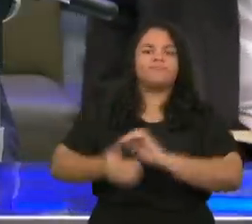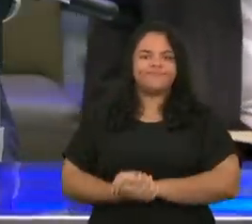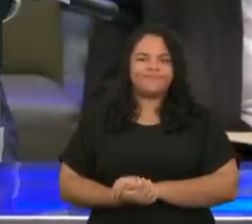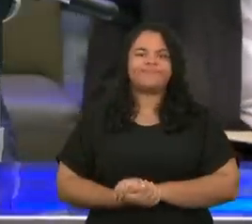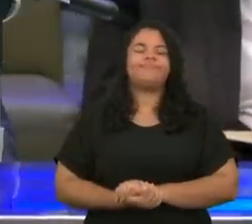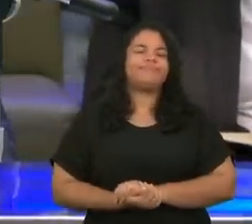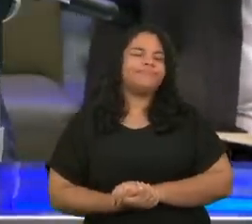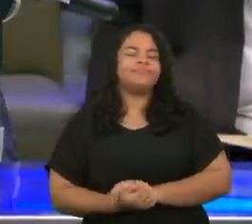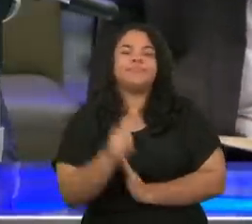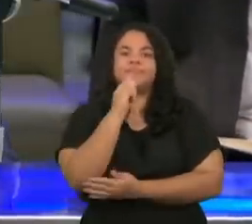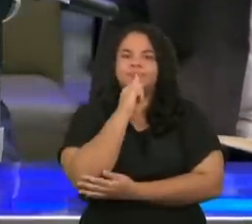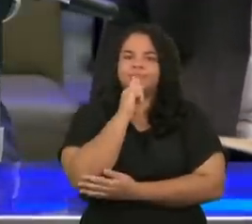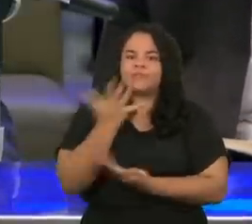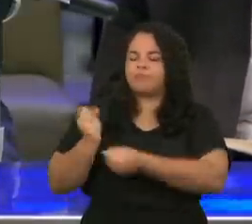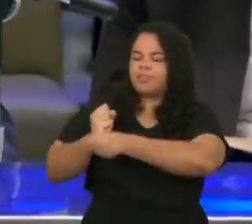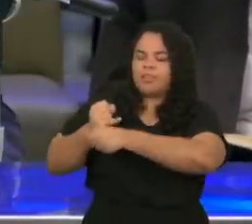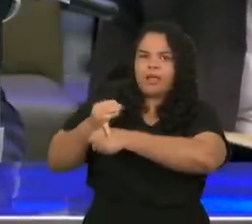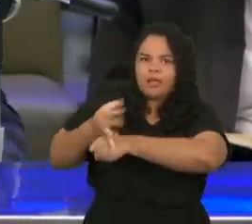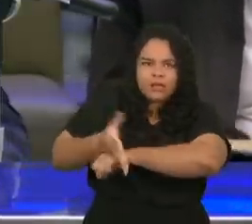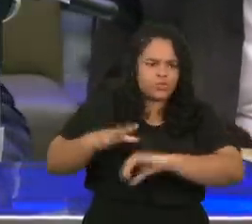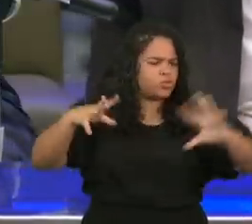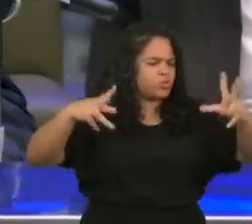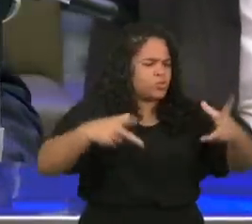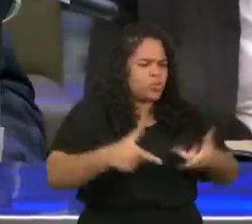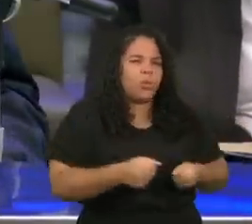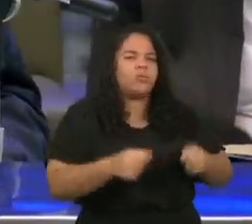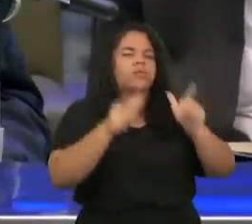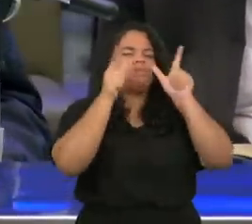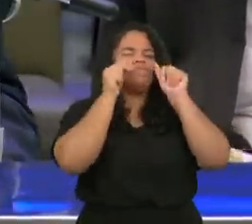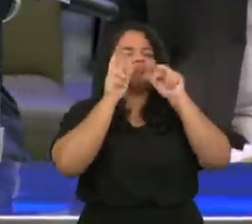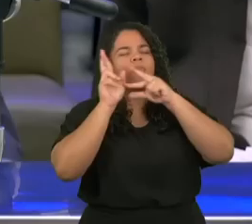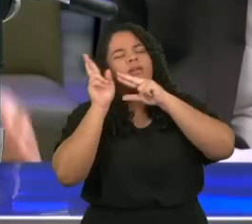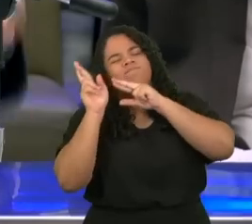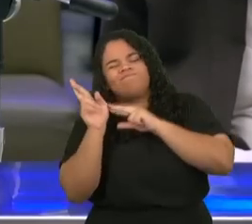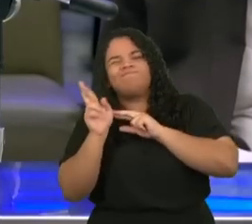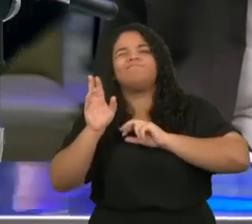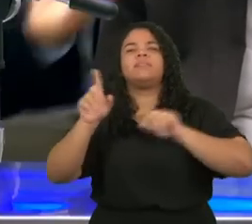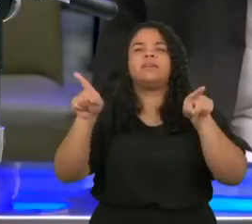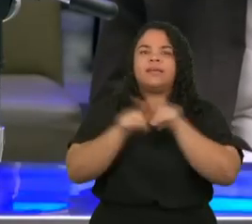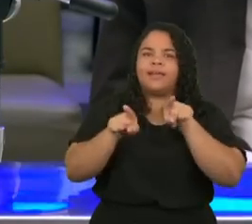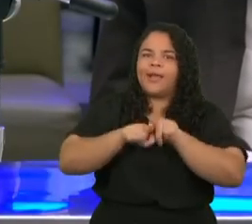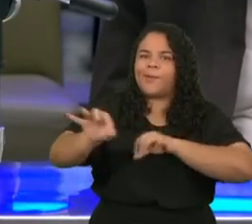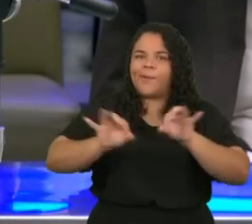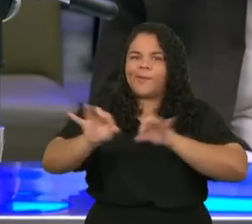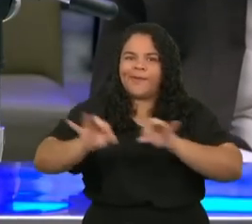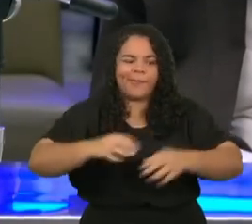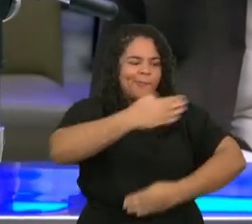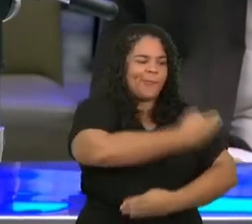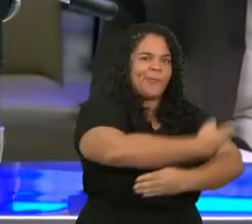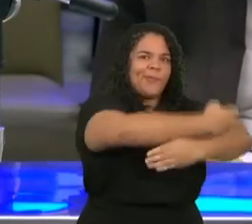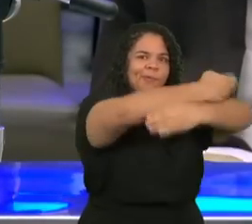e tendo os seus portões fechados porque as cidades eram cercadas